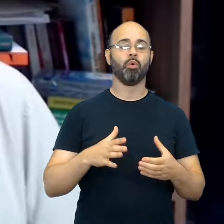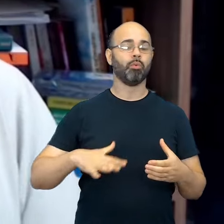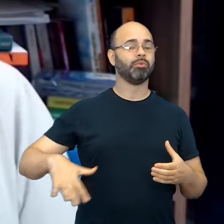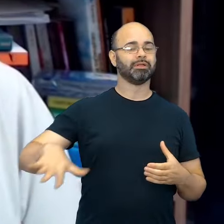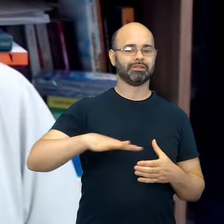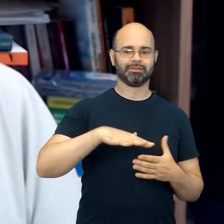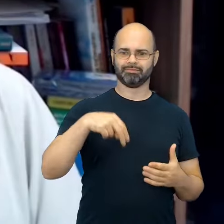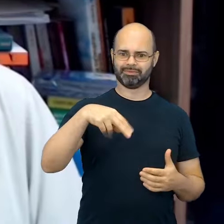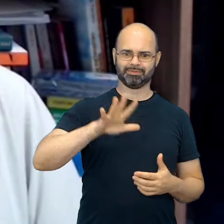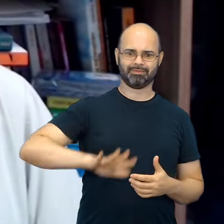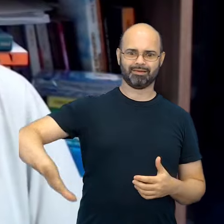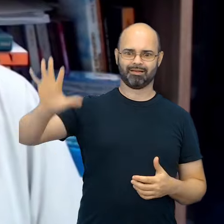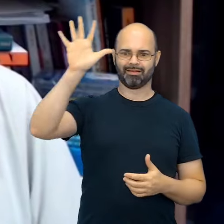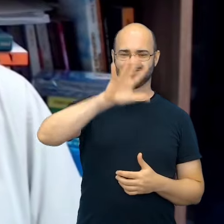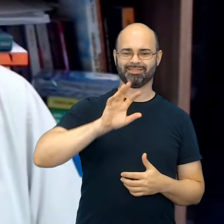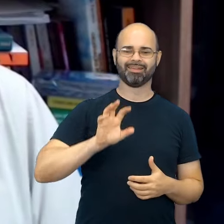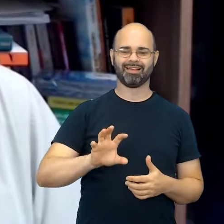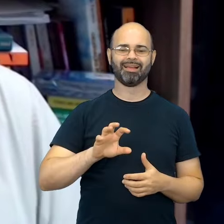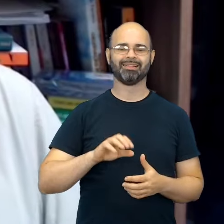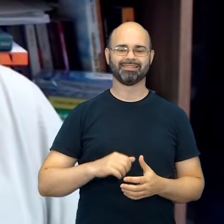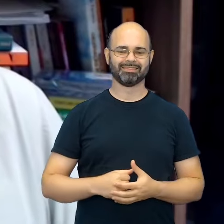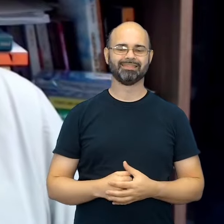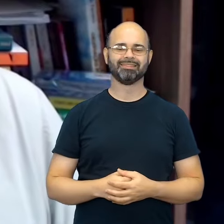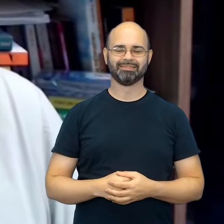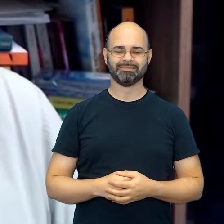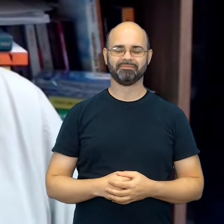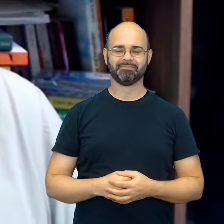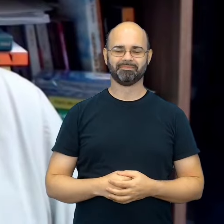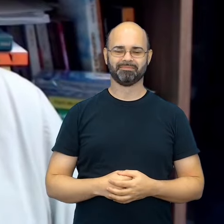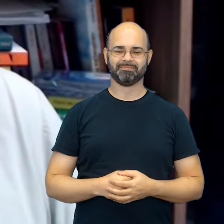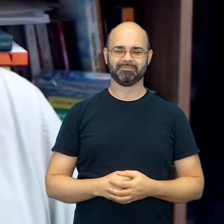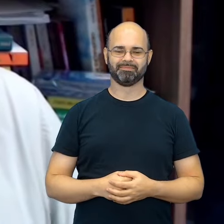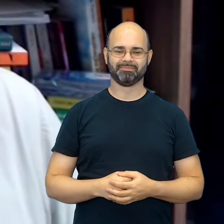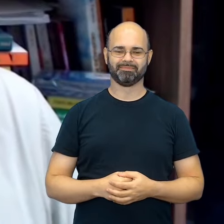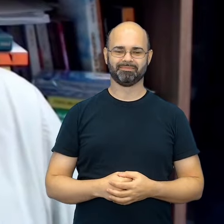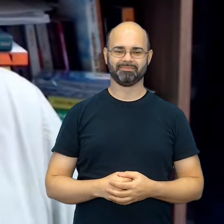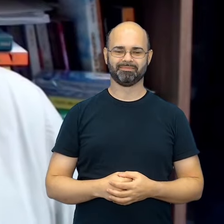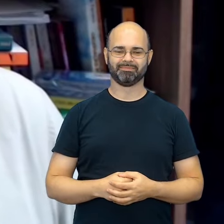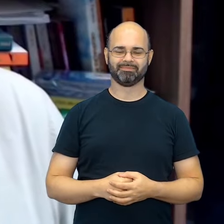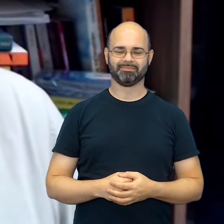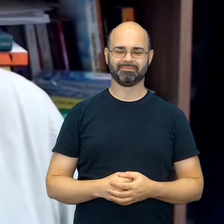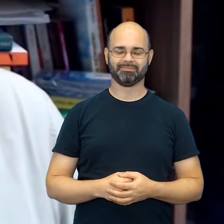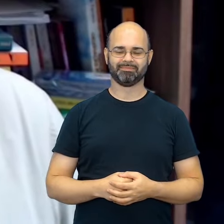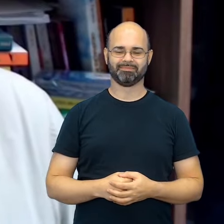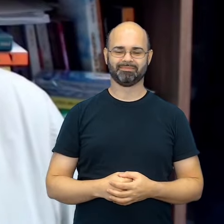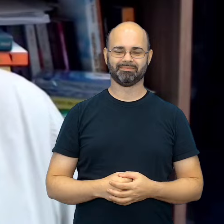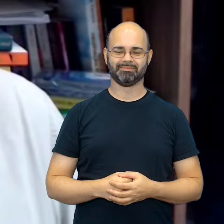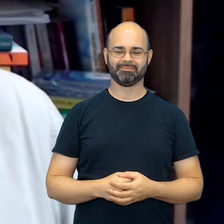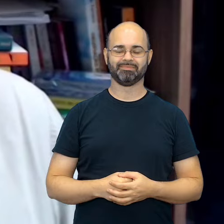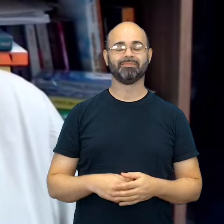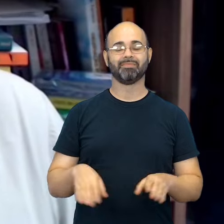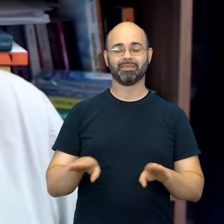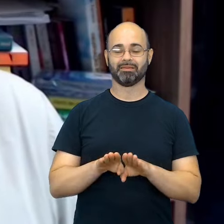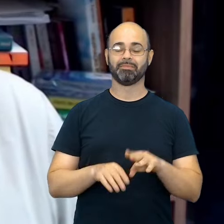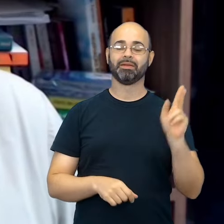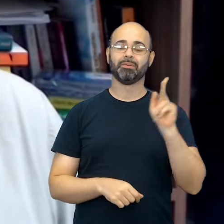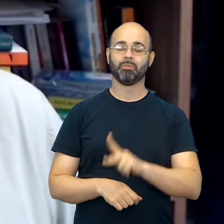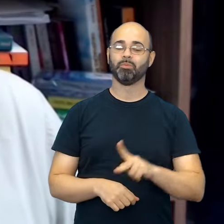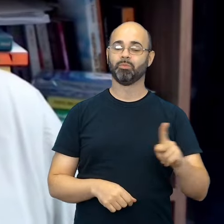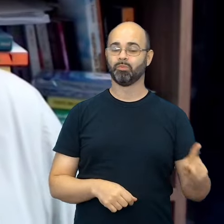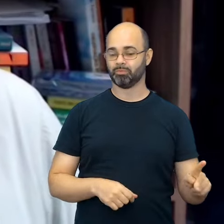educacional, né? E isso também leva em conta, né, o processo do professor, né? Então, o